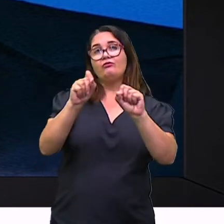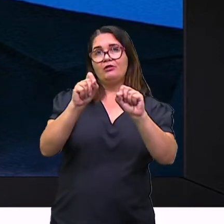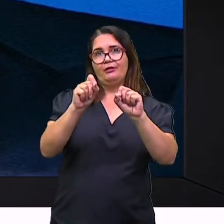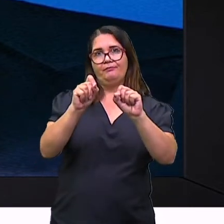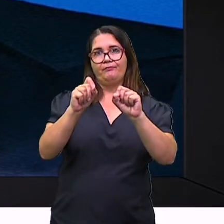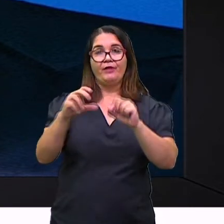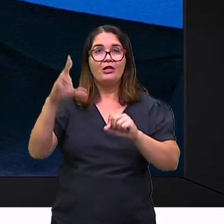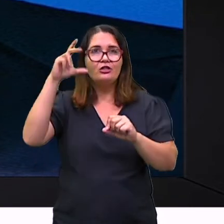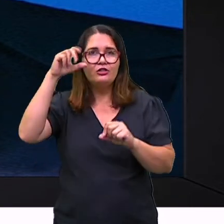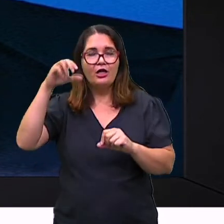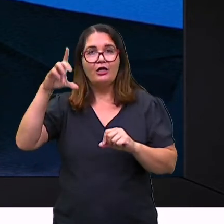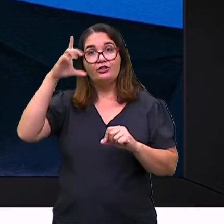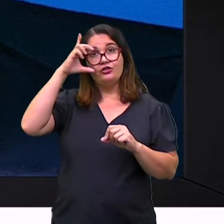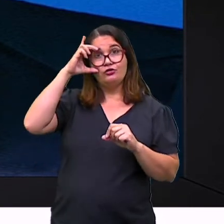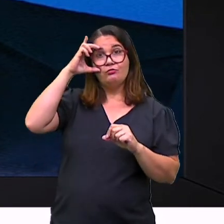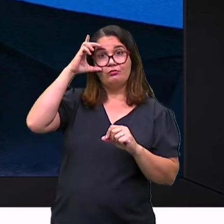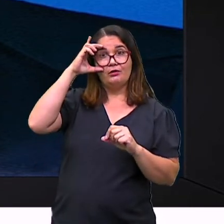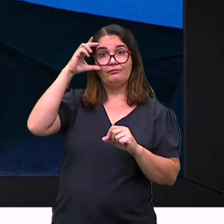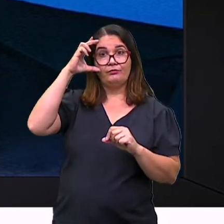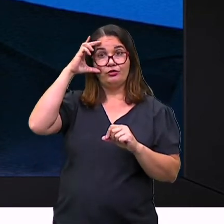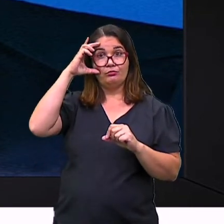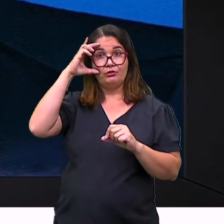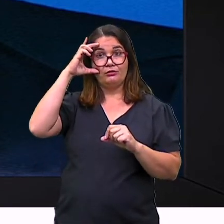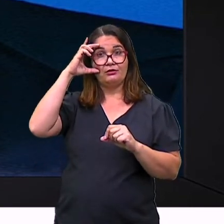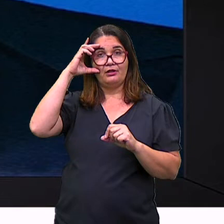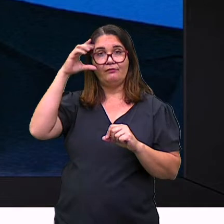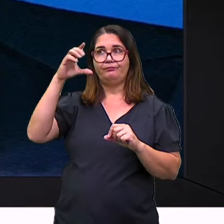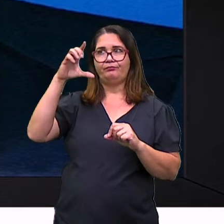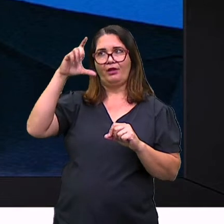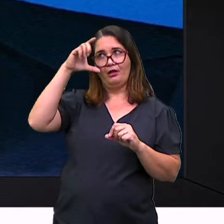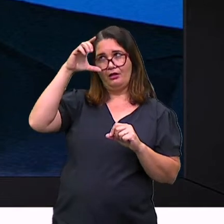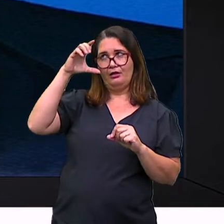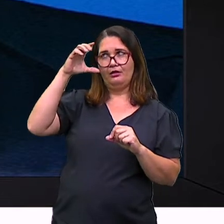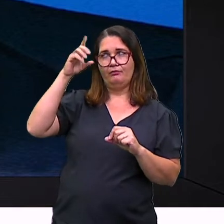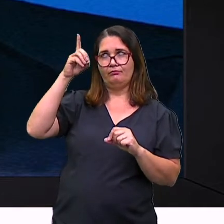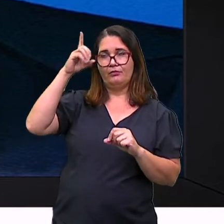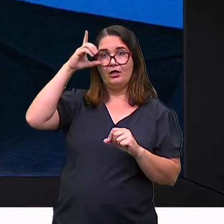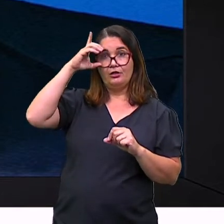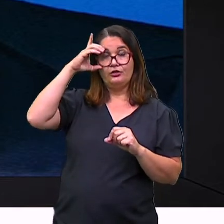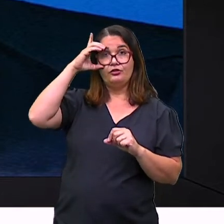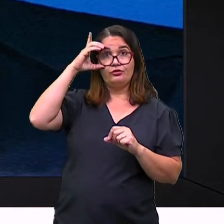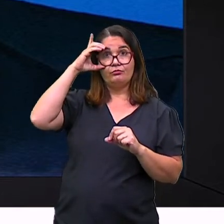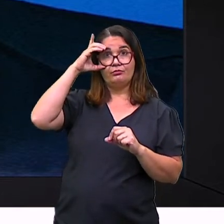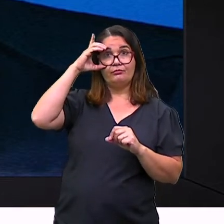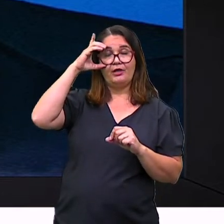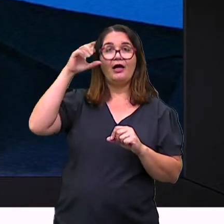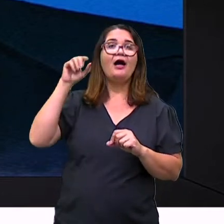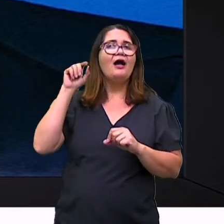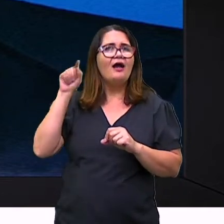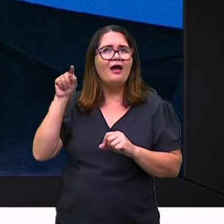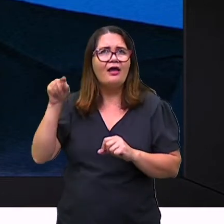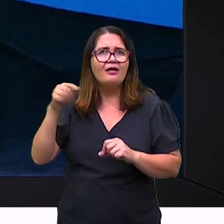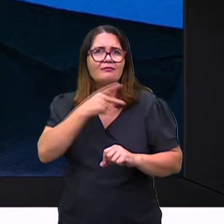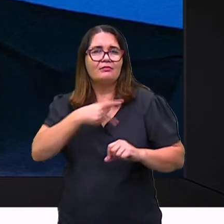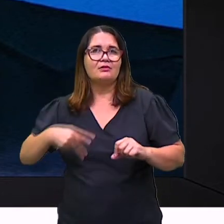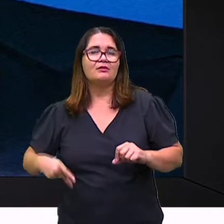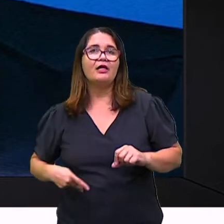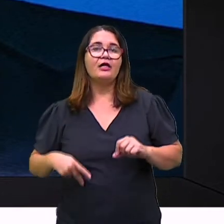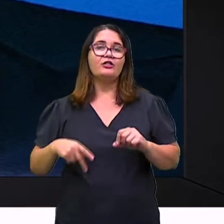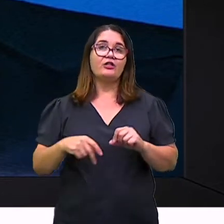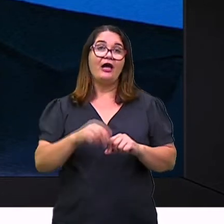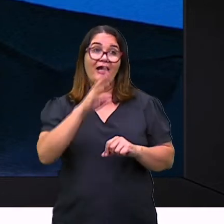ela poderia se candidatar a cargos públicos, porque ela manteve seus direitos e